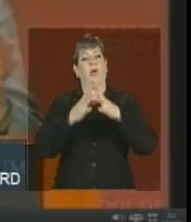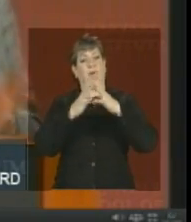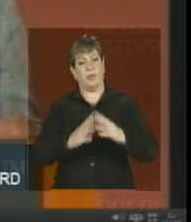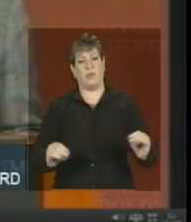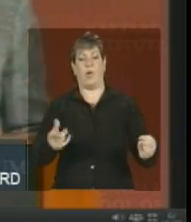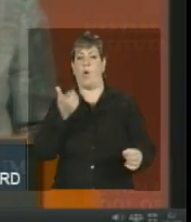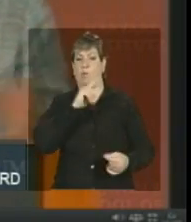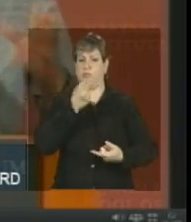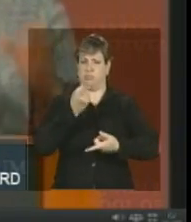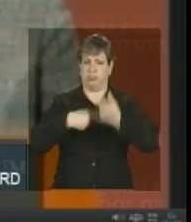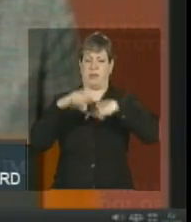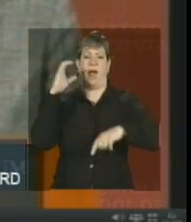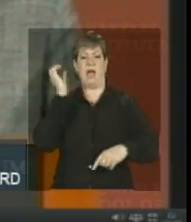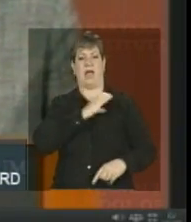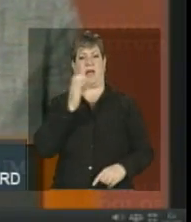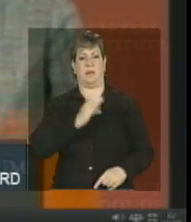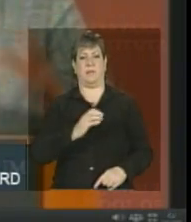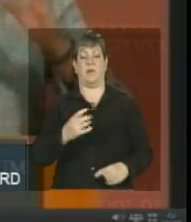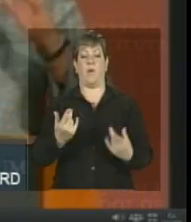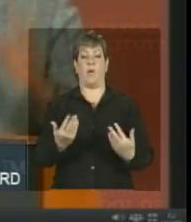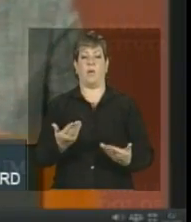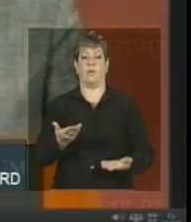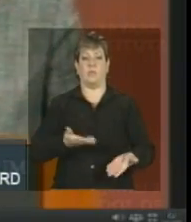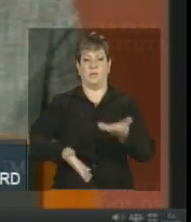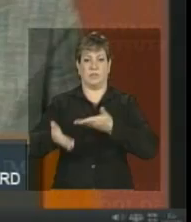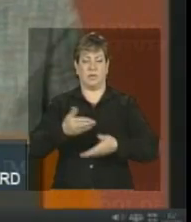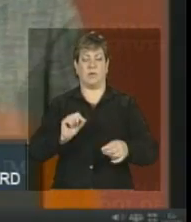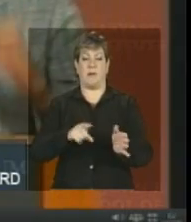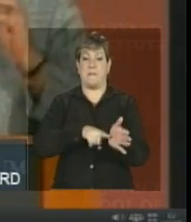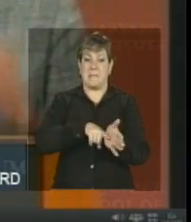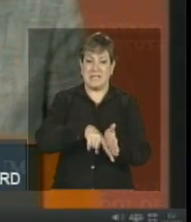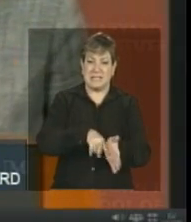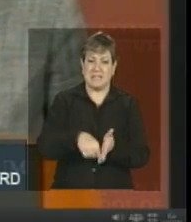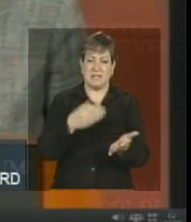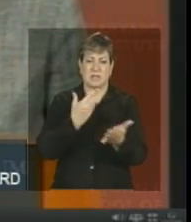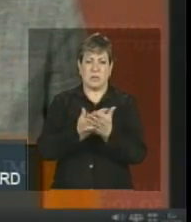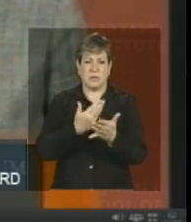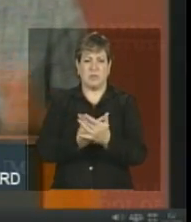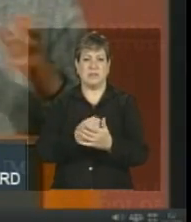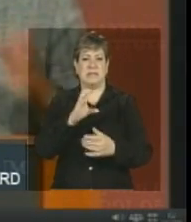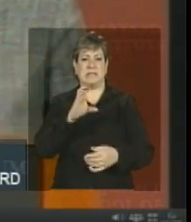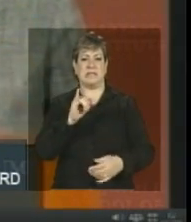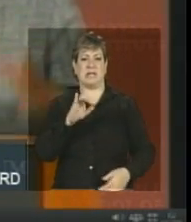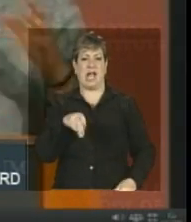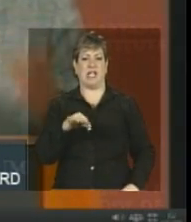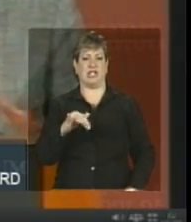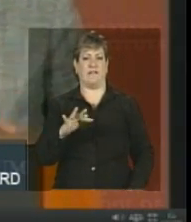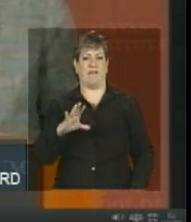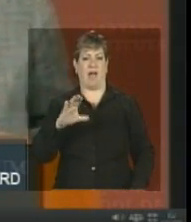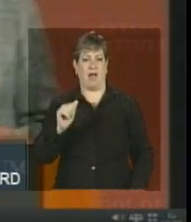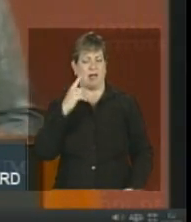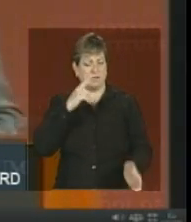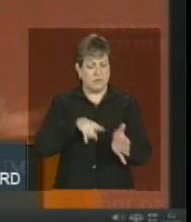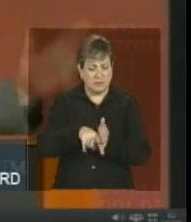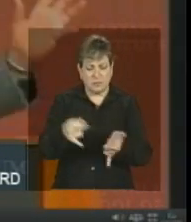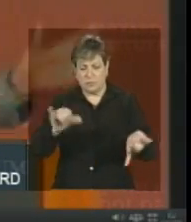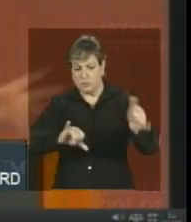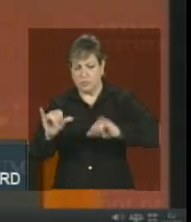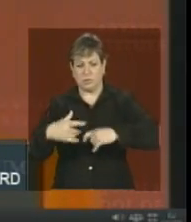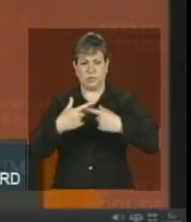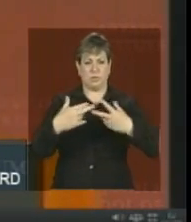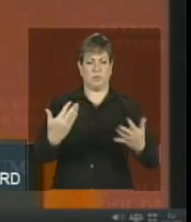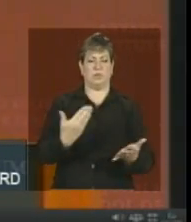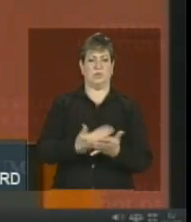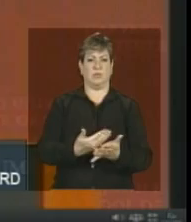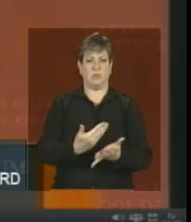de articulação entre a pesquisa científica que existe dentro dos institutos de